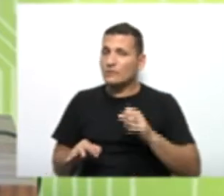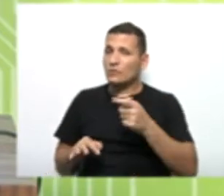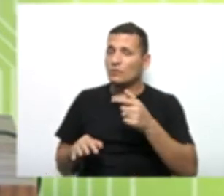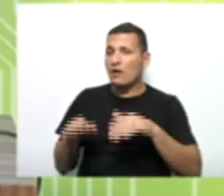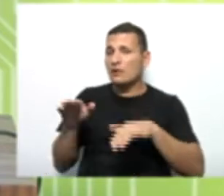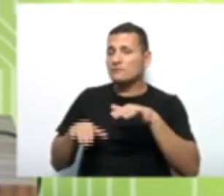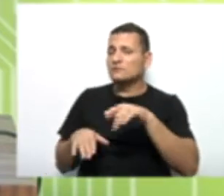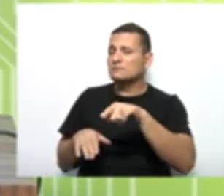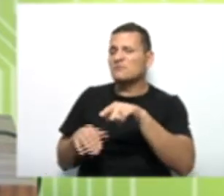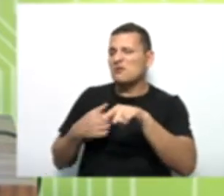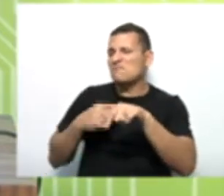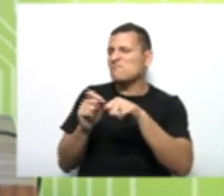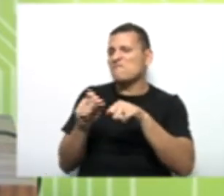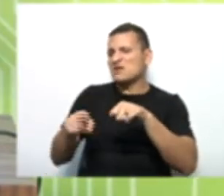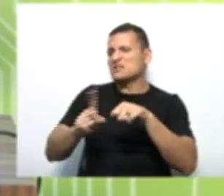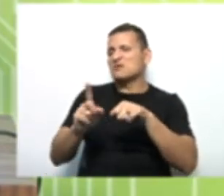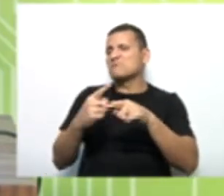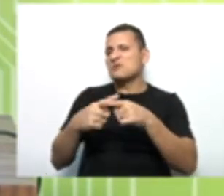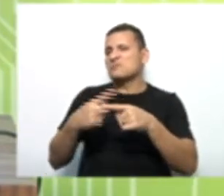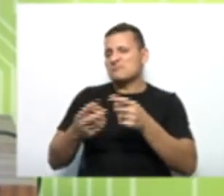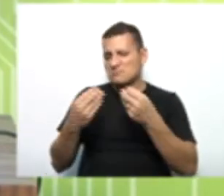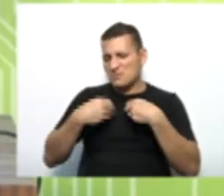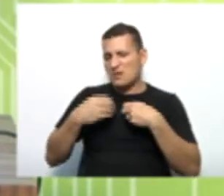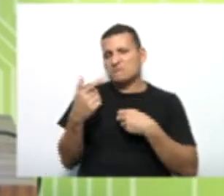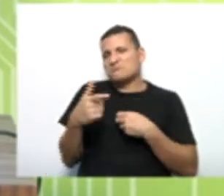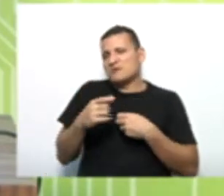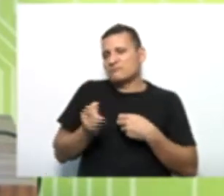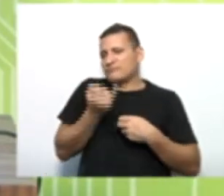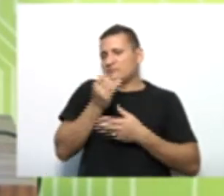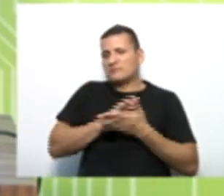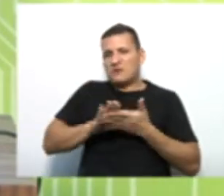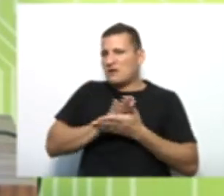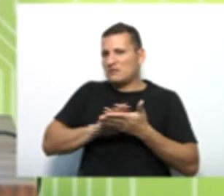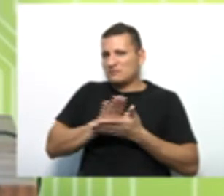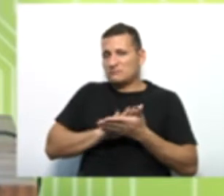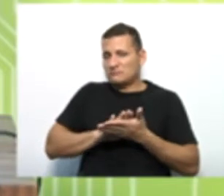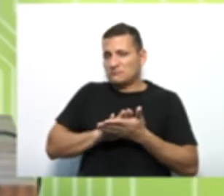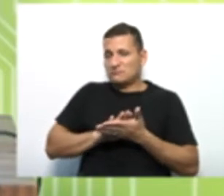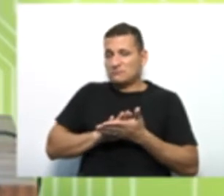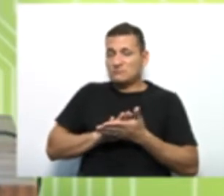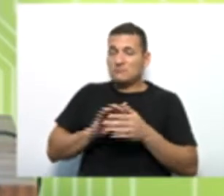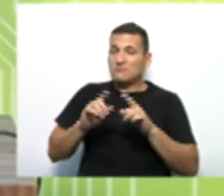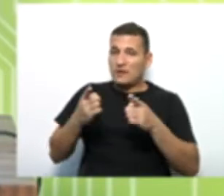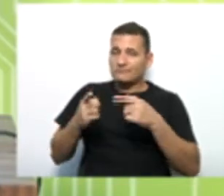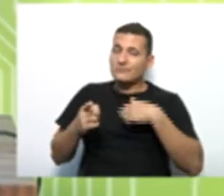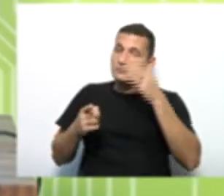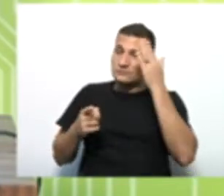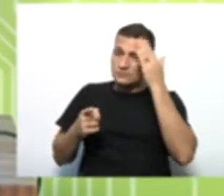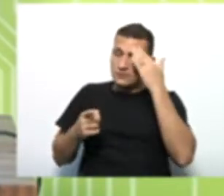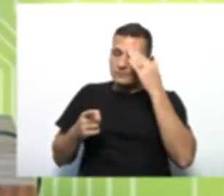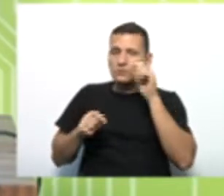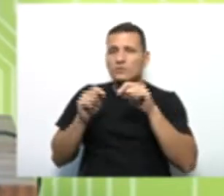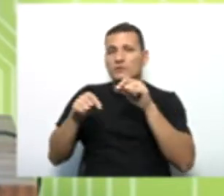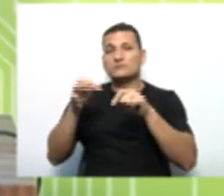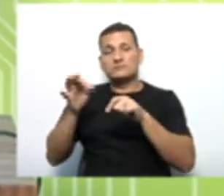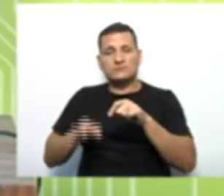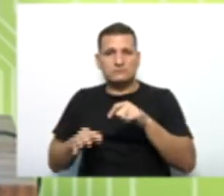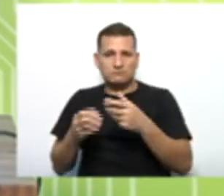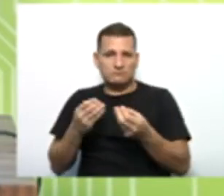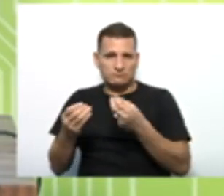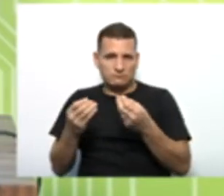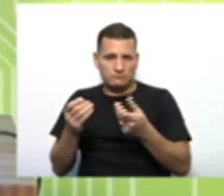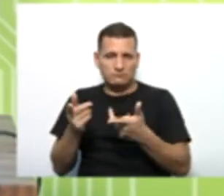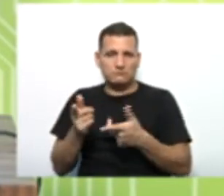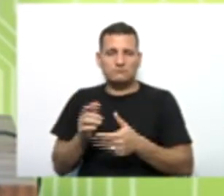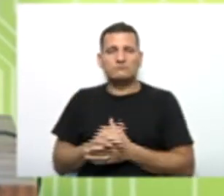isso, que não vai me dar esse benefício que eu poderia adquirir de maneira incorreta, mas que eu sei que é a maneira correta de agir. E é